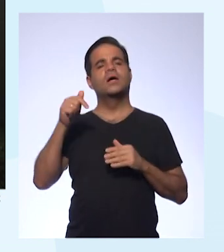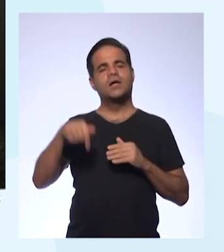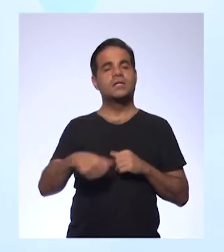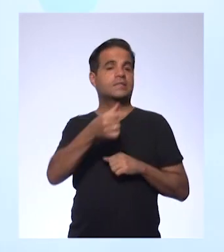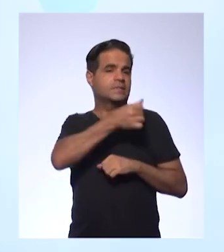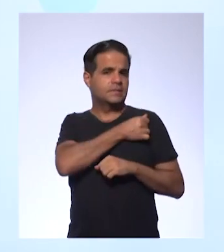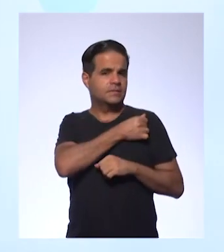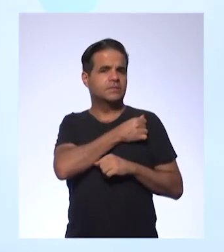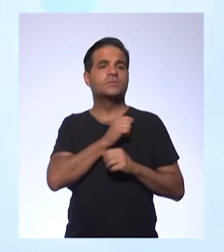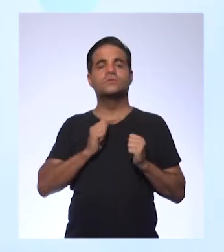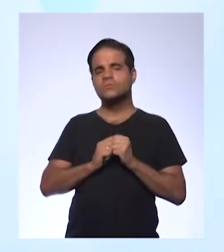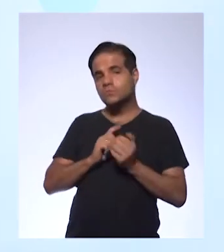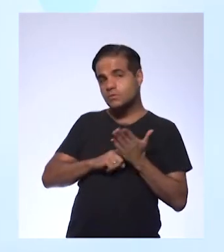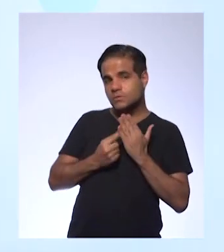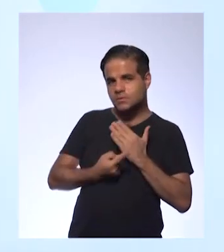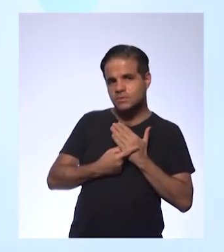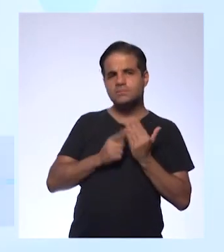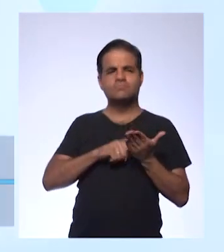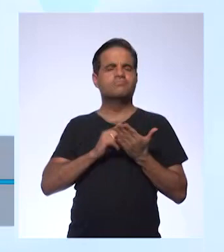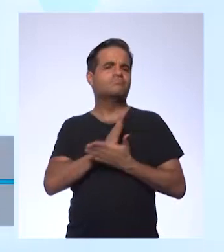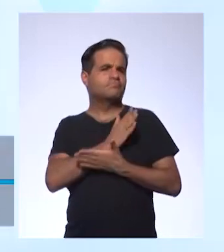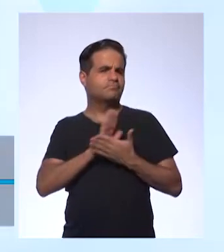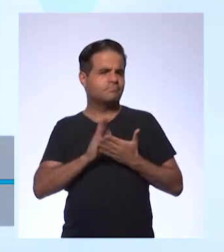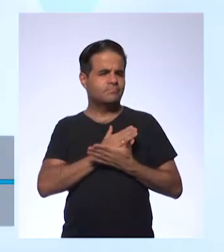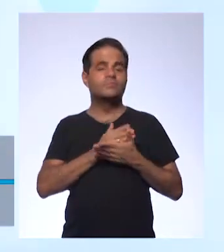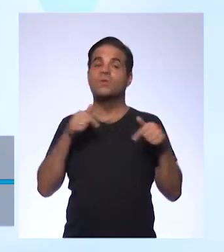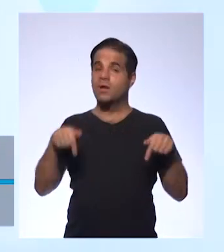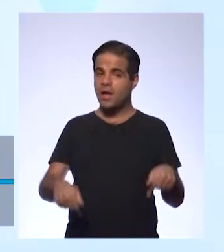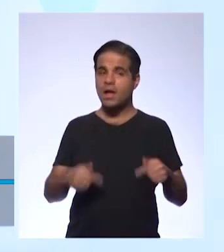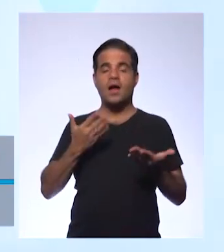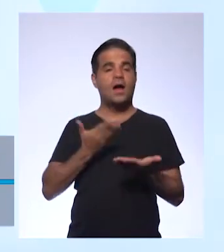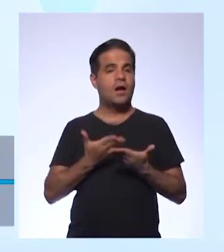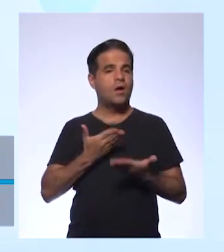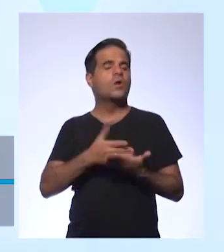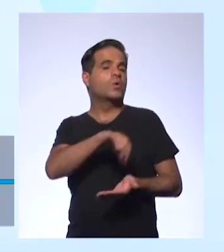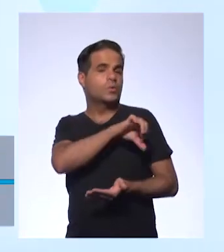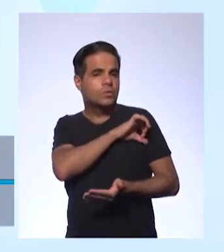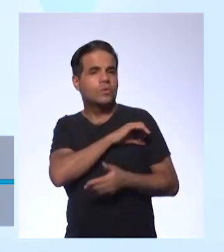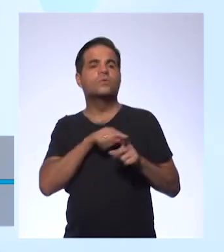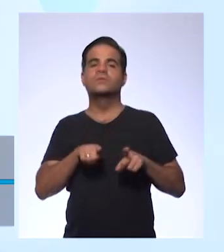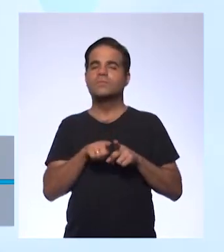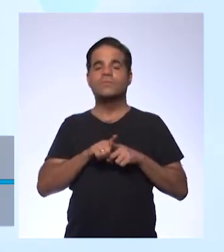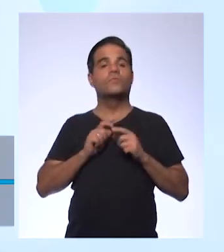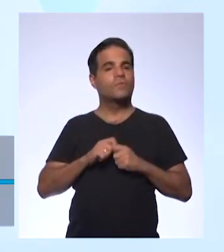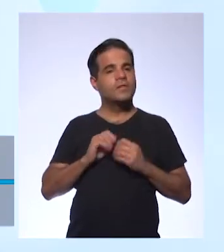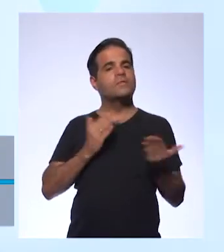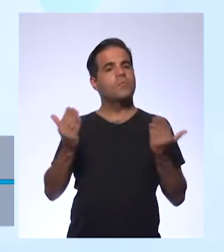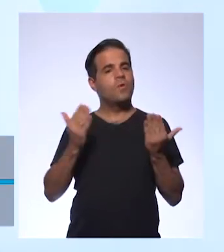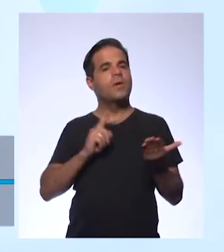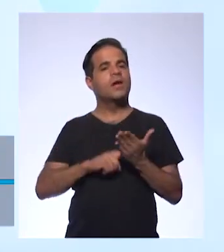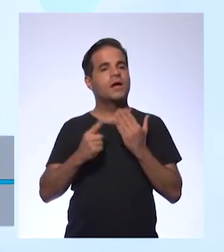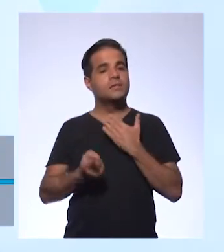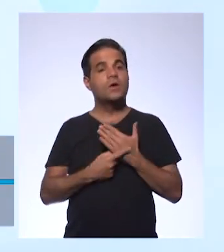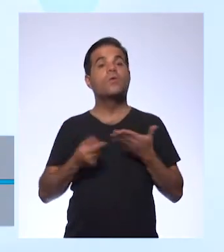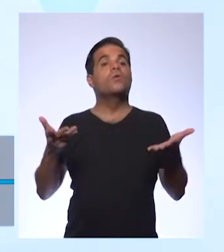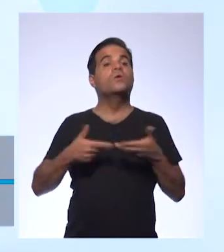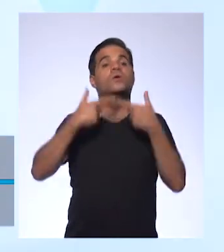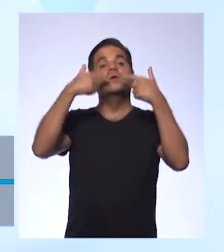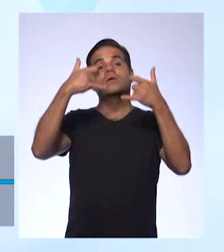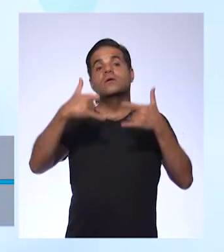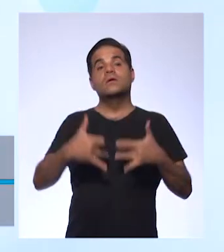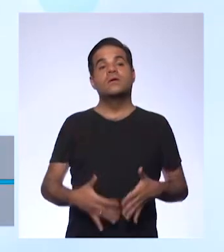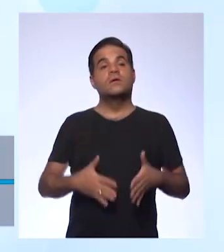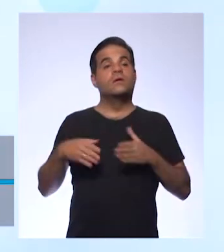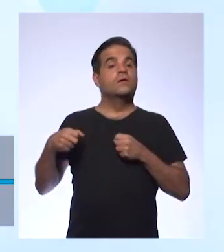faço algumas analogias, umas metáforas. E na aula hoje, para vocês do nono ano, eu também quero fazer uma analogia. Hoje, nós vamos falar